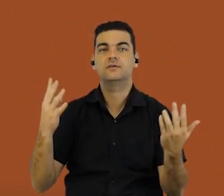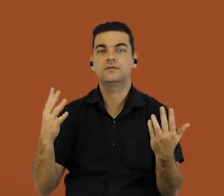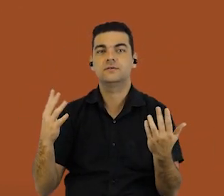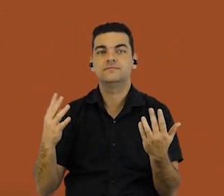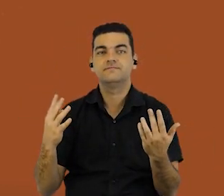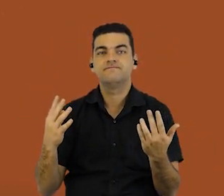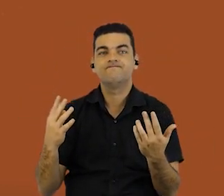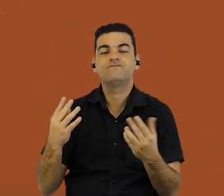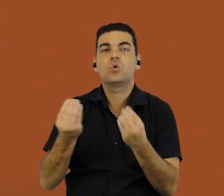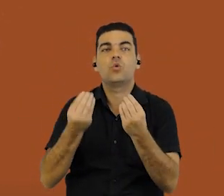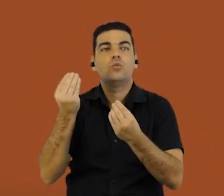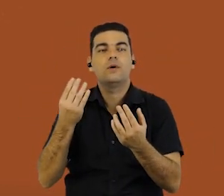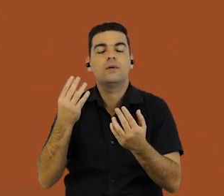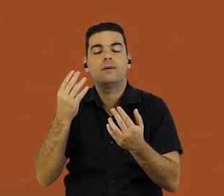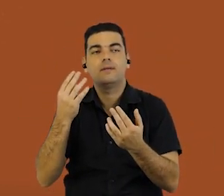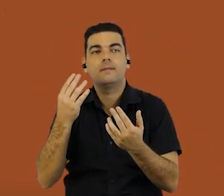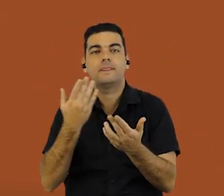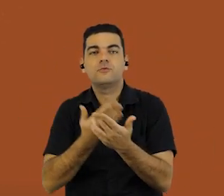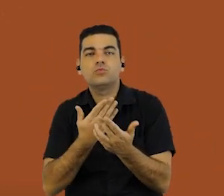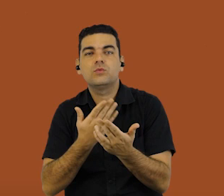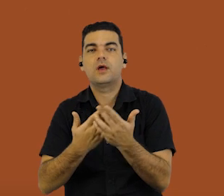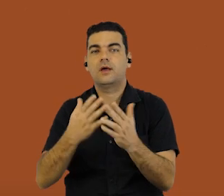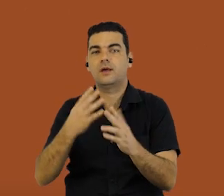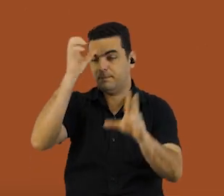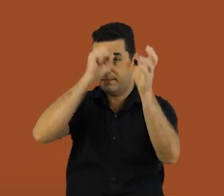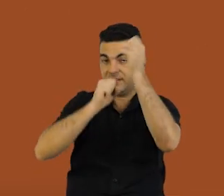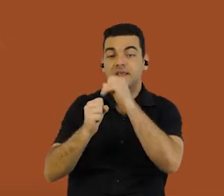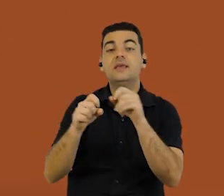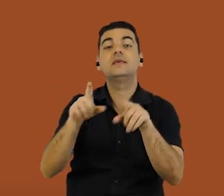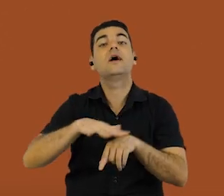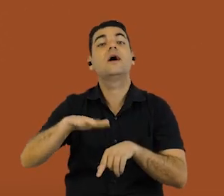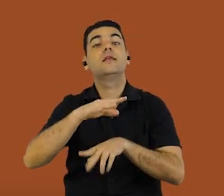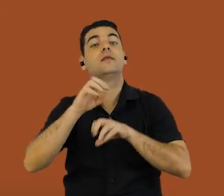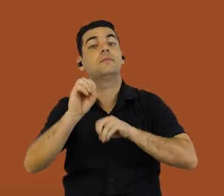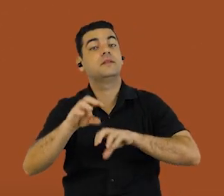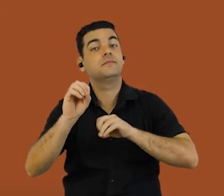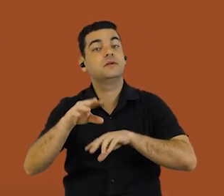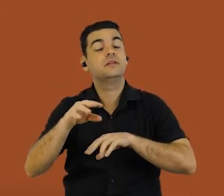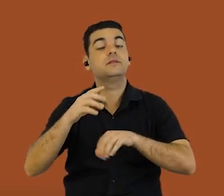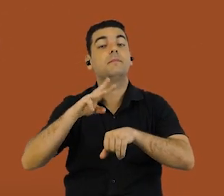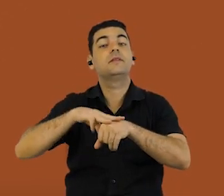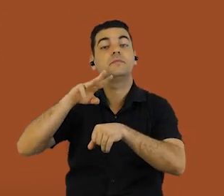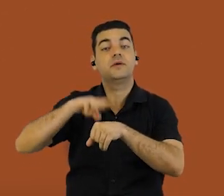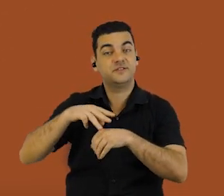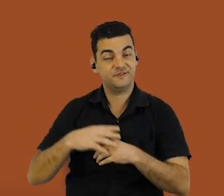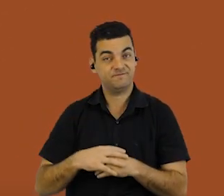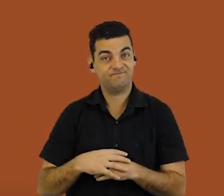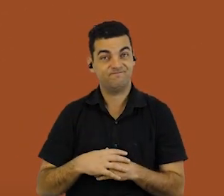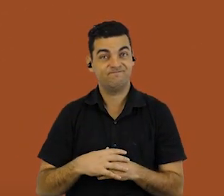em outros meios e outros caminhos para ensinar matemática.